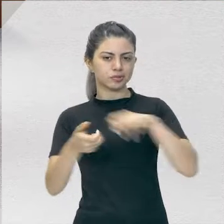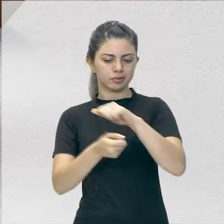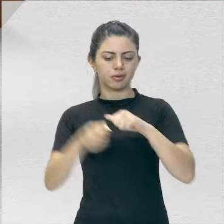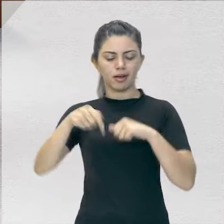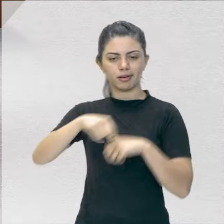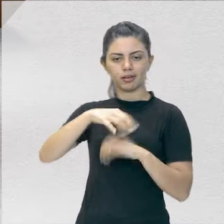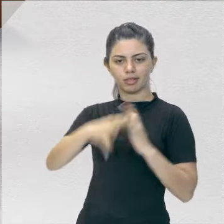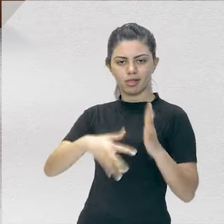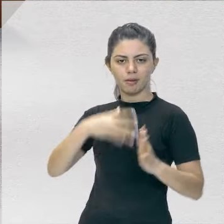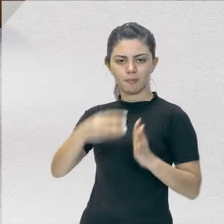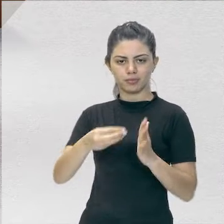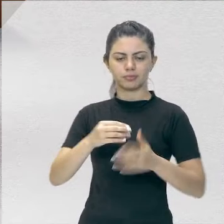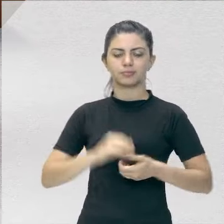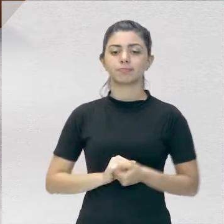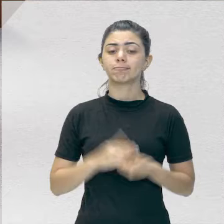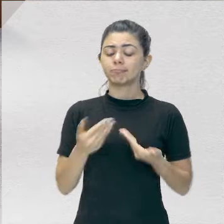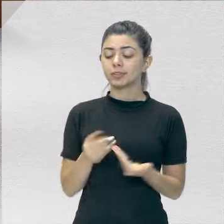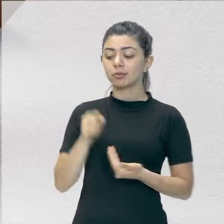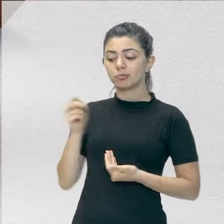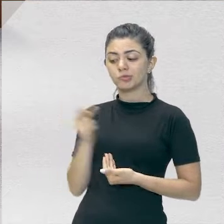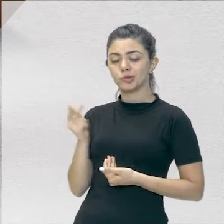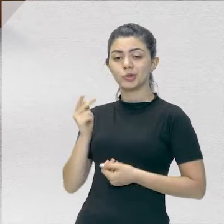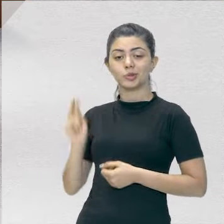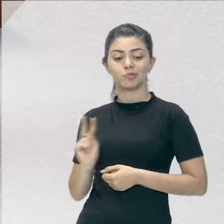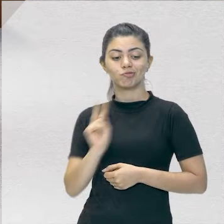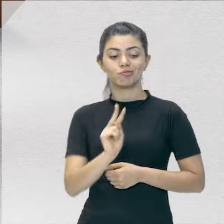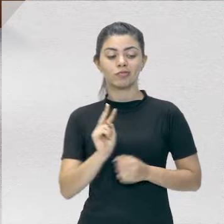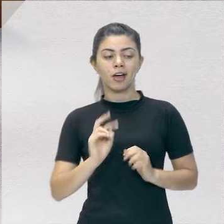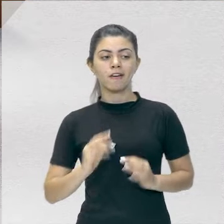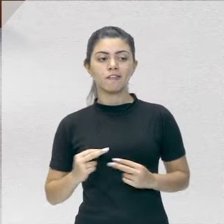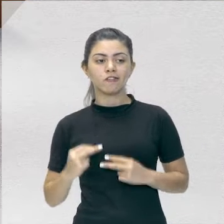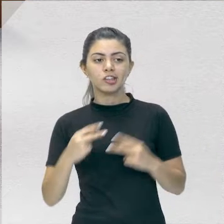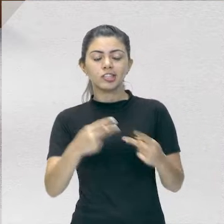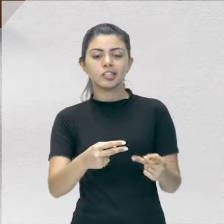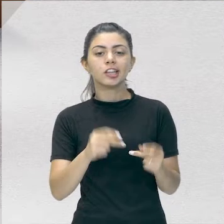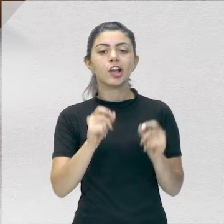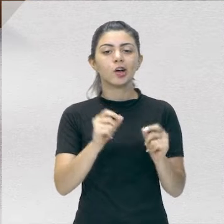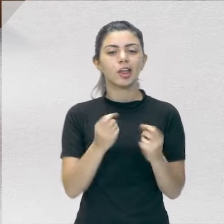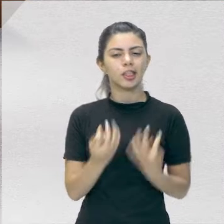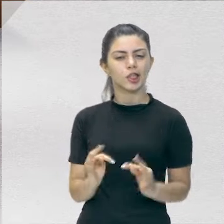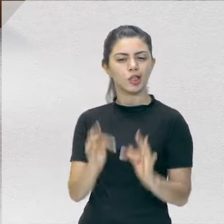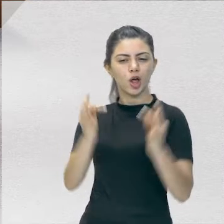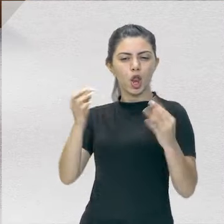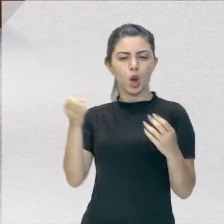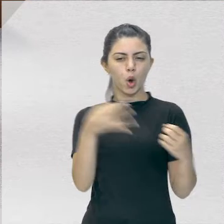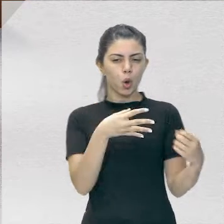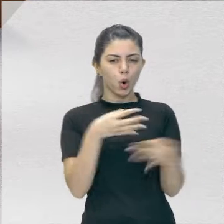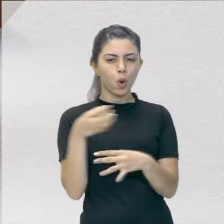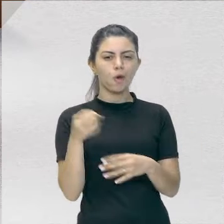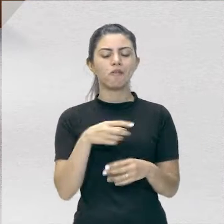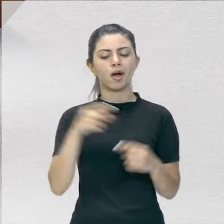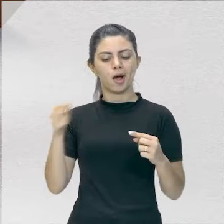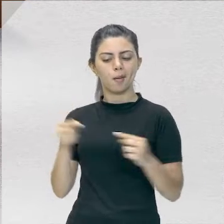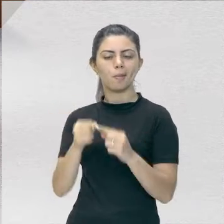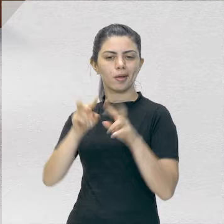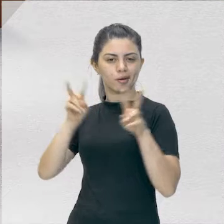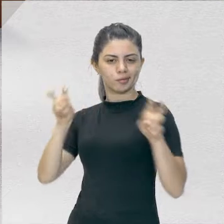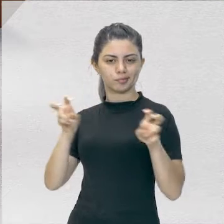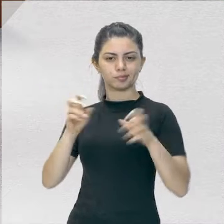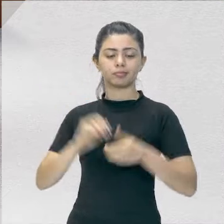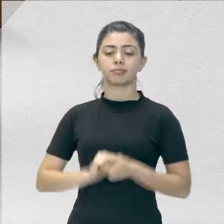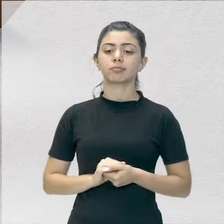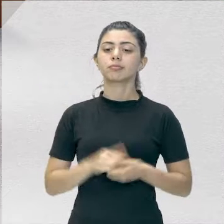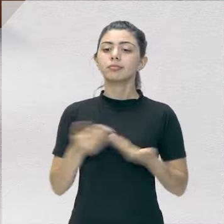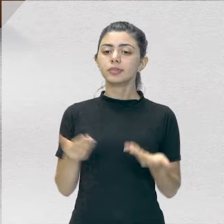Então, eles vieram ver as novas tecnologias, tudo que é de novo relacionado a esse tema. E eu quero que